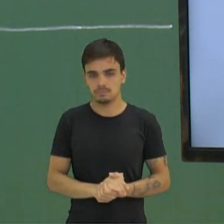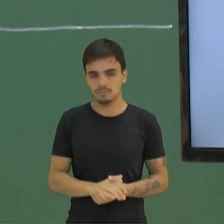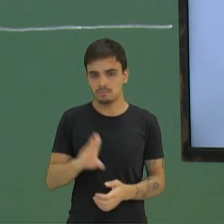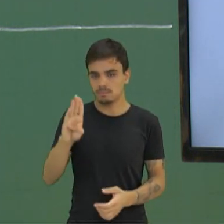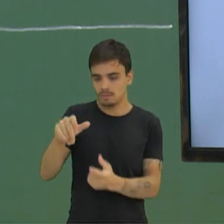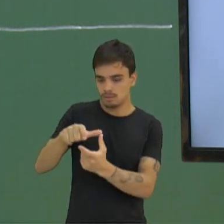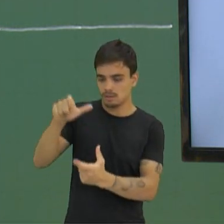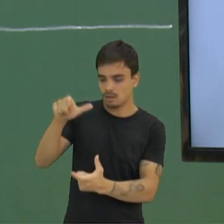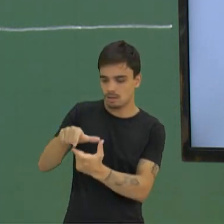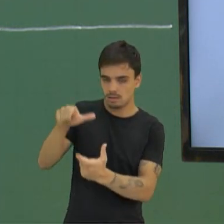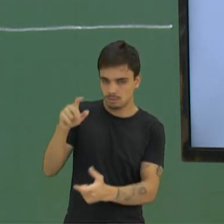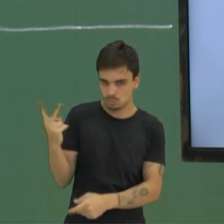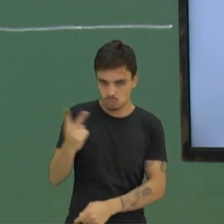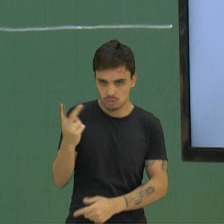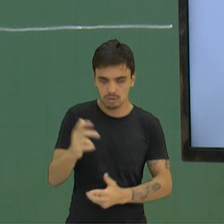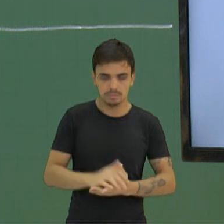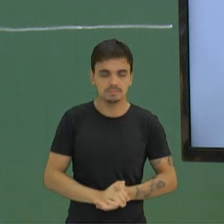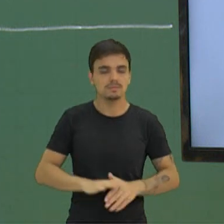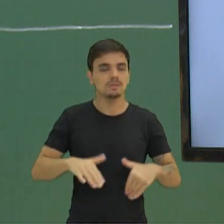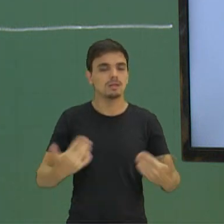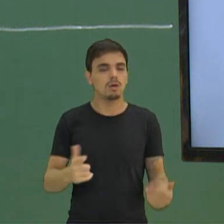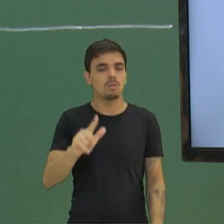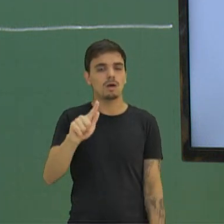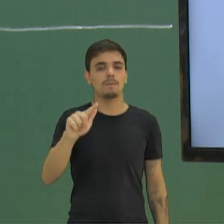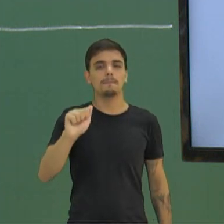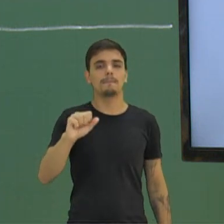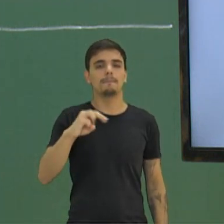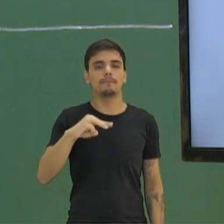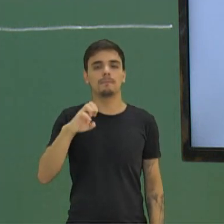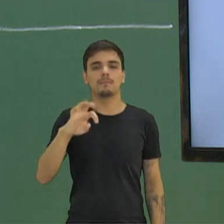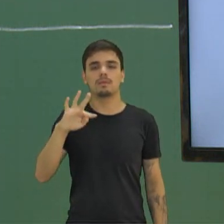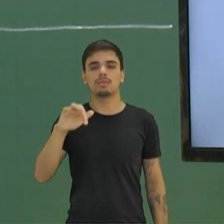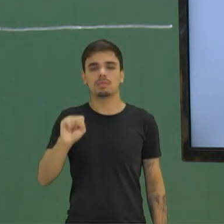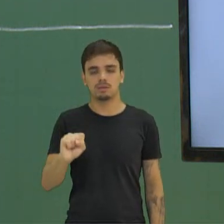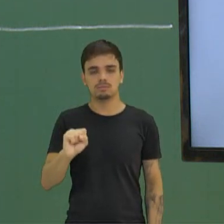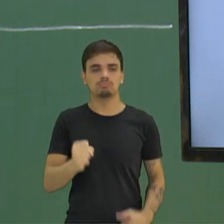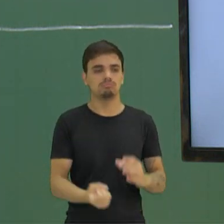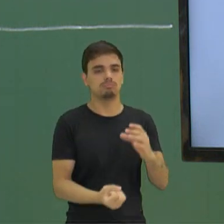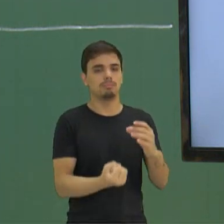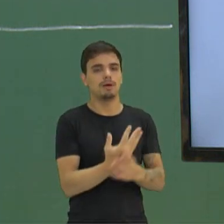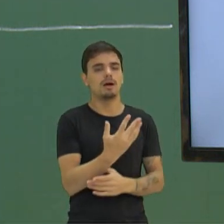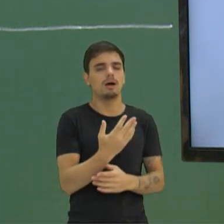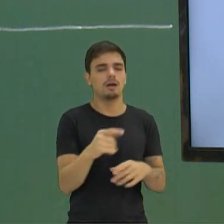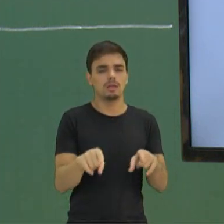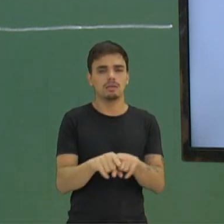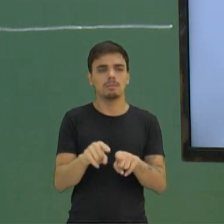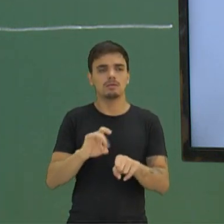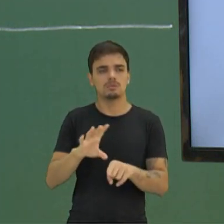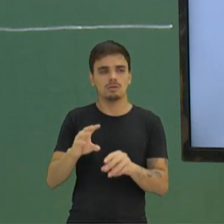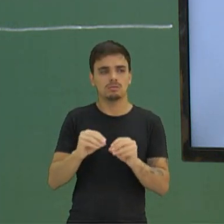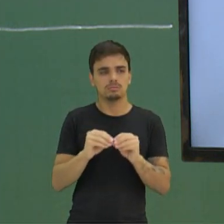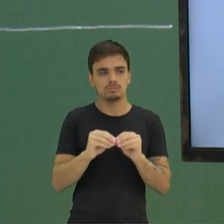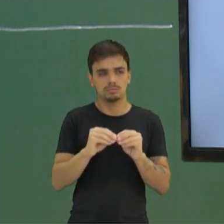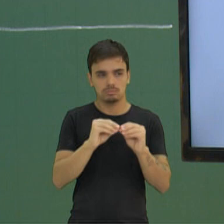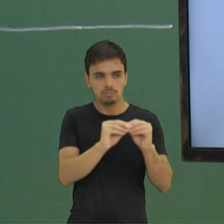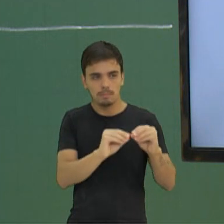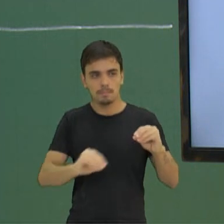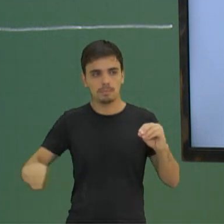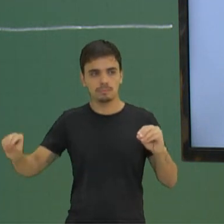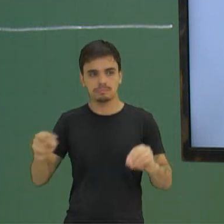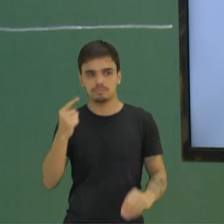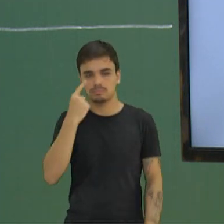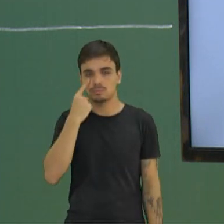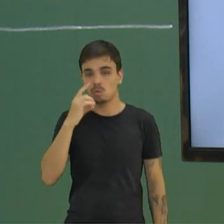certo quando os gametas se formam o pólen lá e tal eles só vão transformar só vão transportar